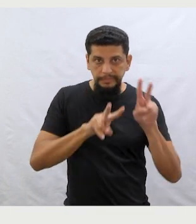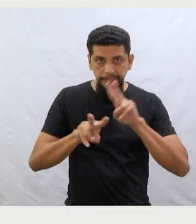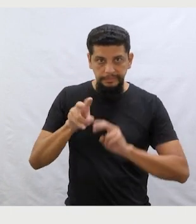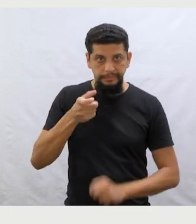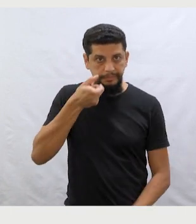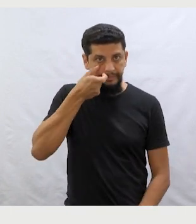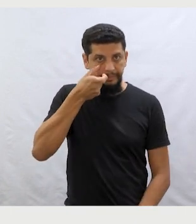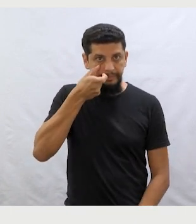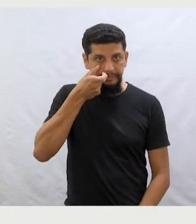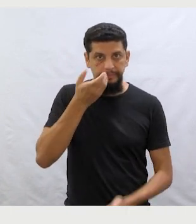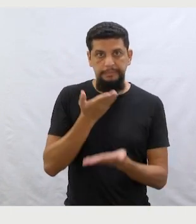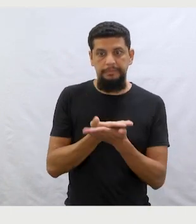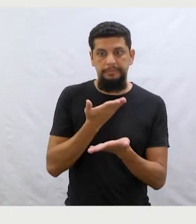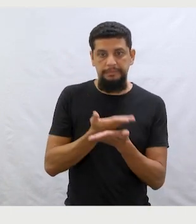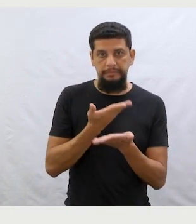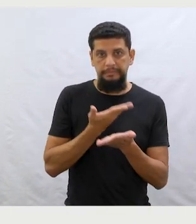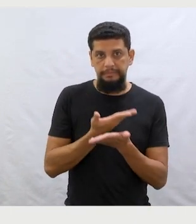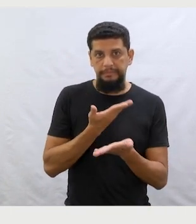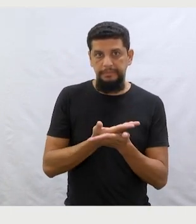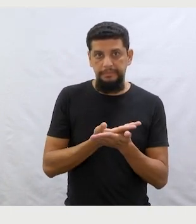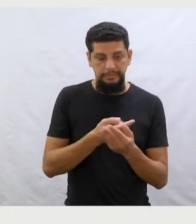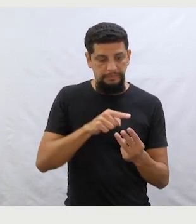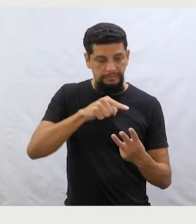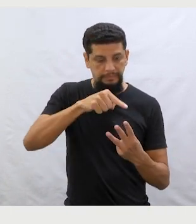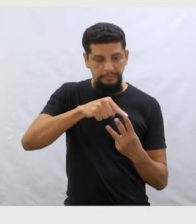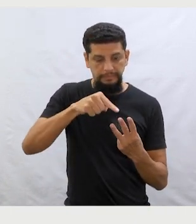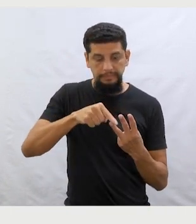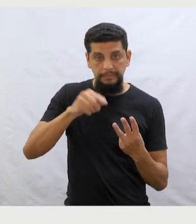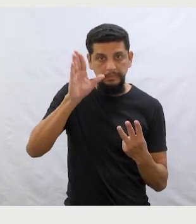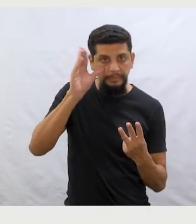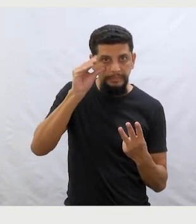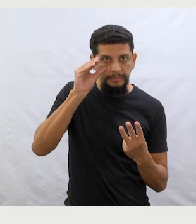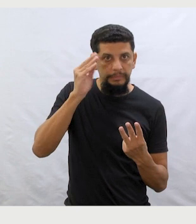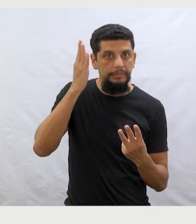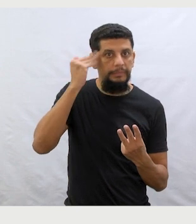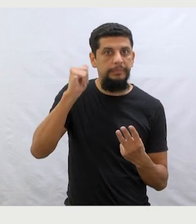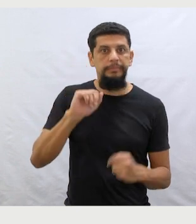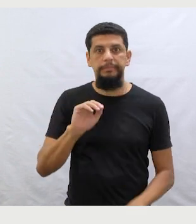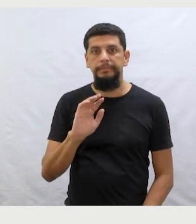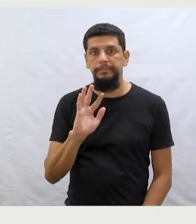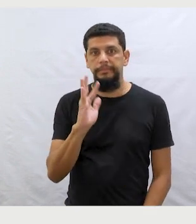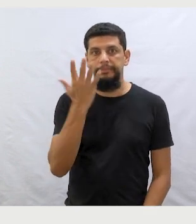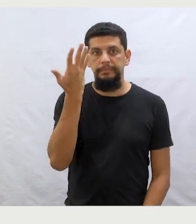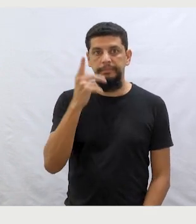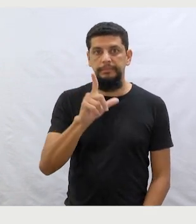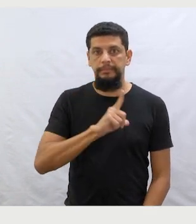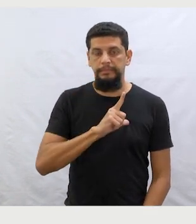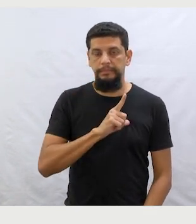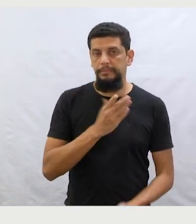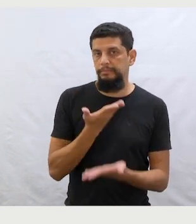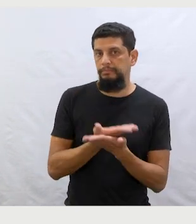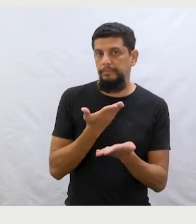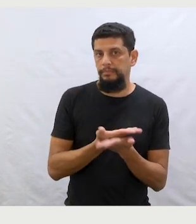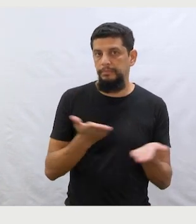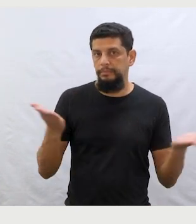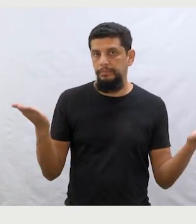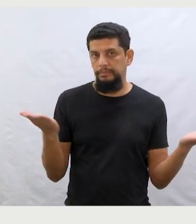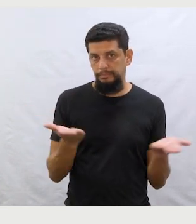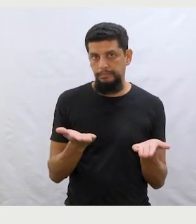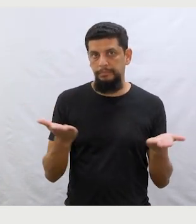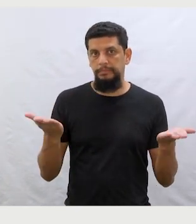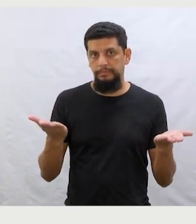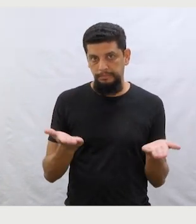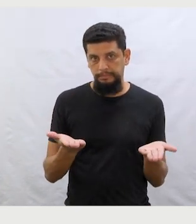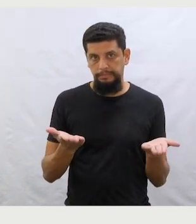acompanhando e muito curiosos para saber o que que vai ter, o que vai acontecer